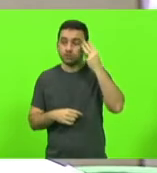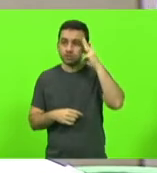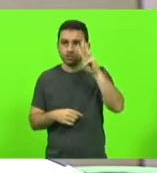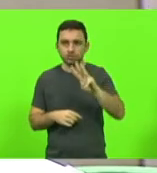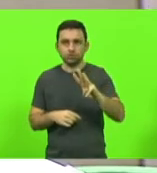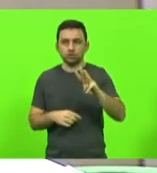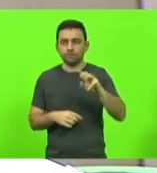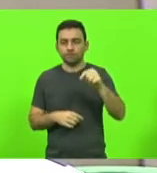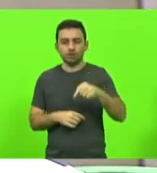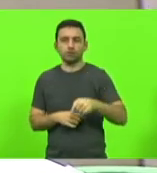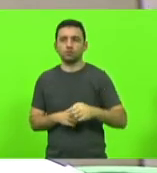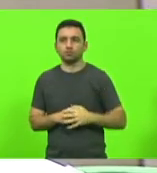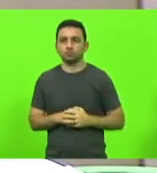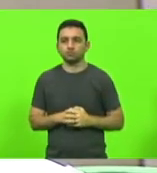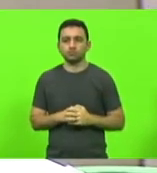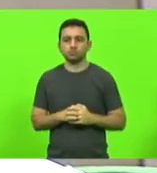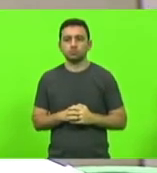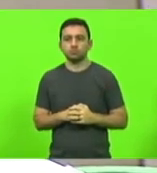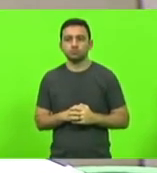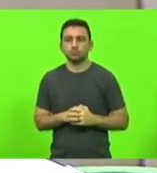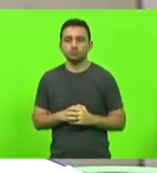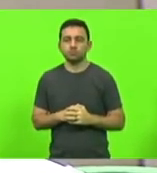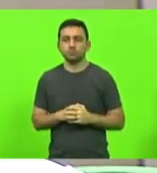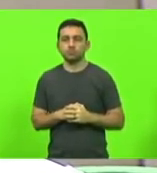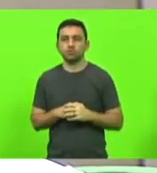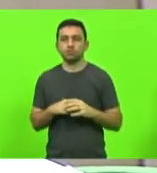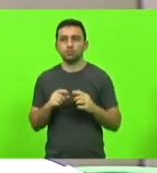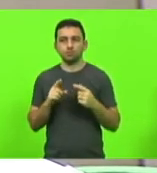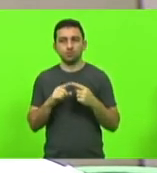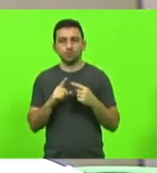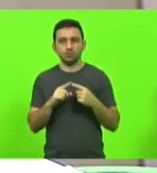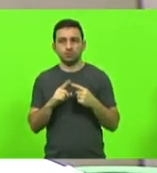Mauro, a primeira proposta o senhor já